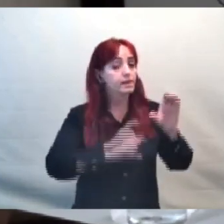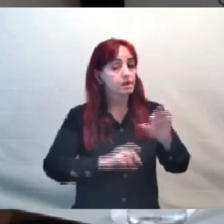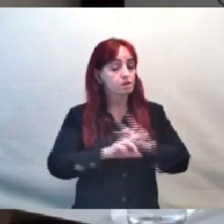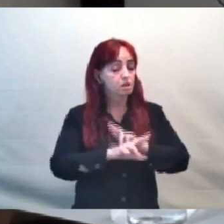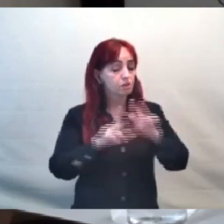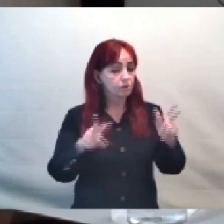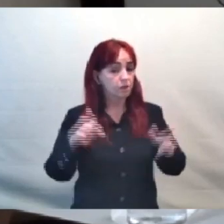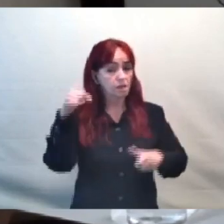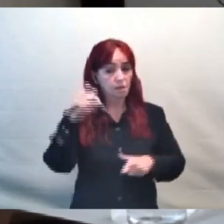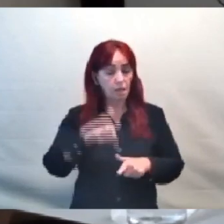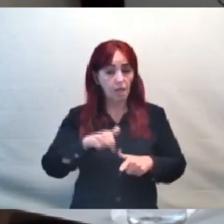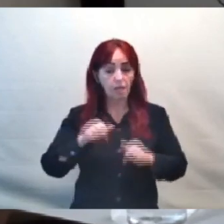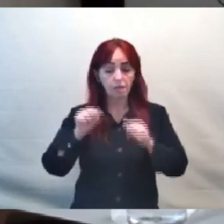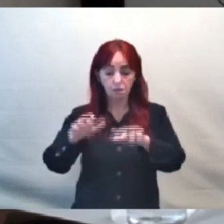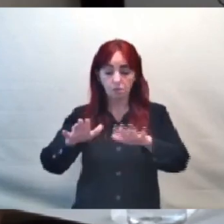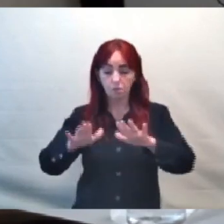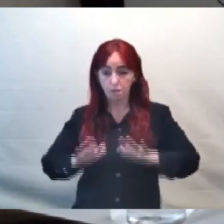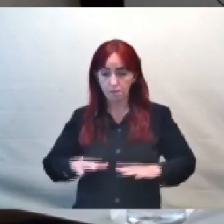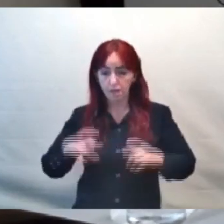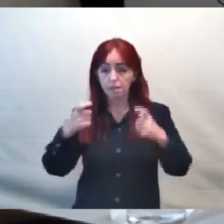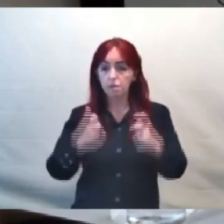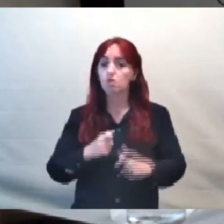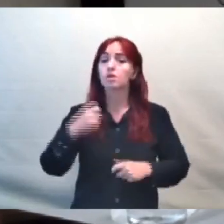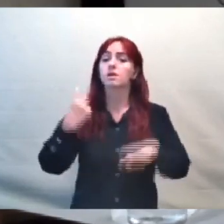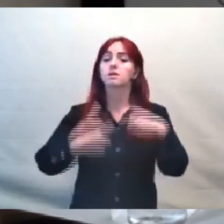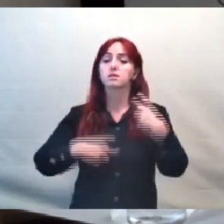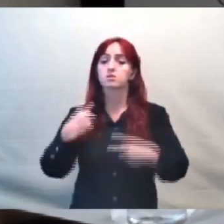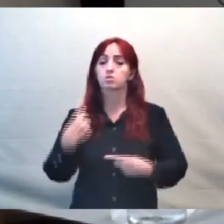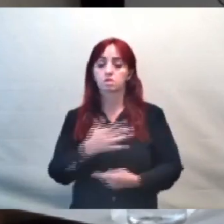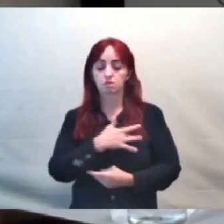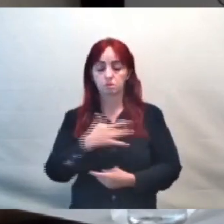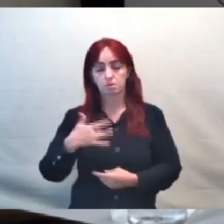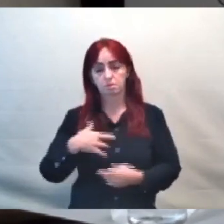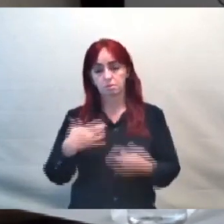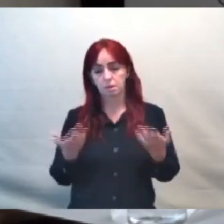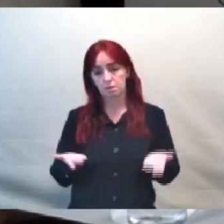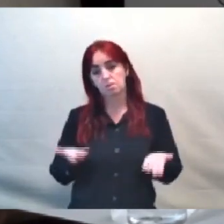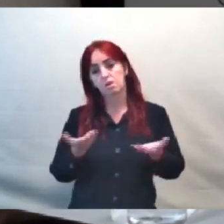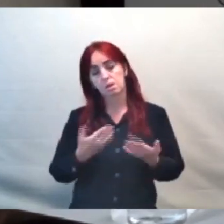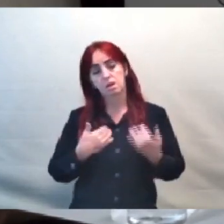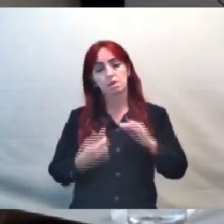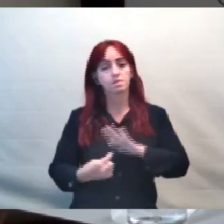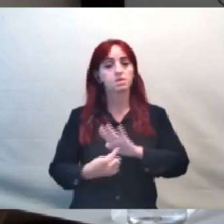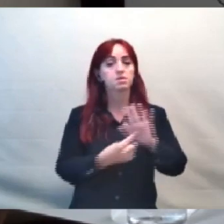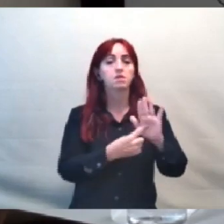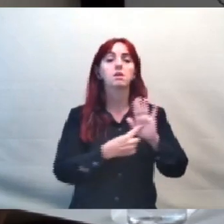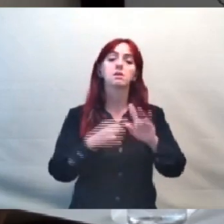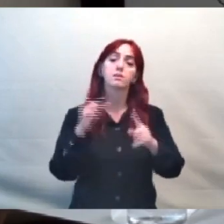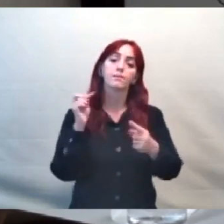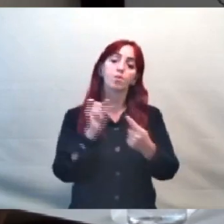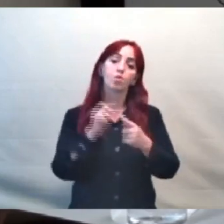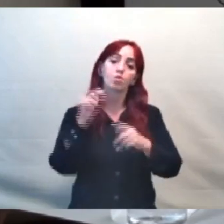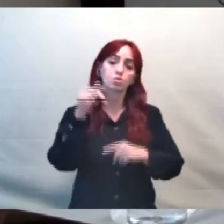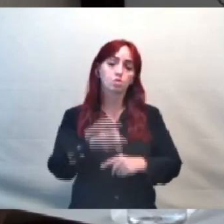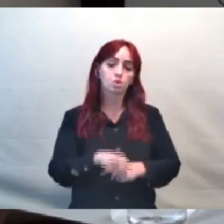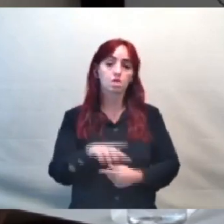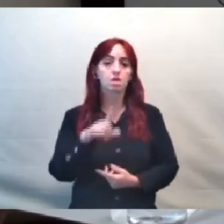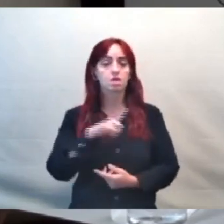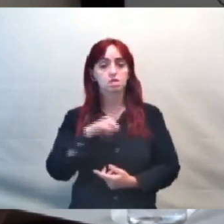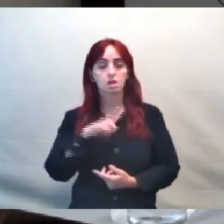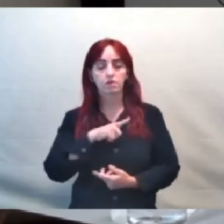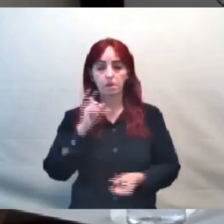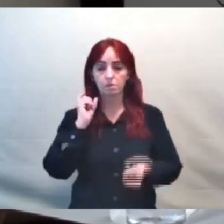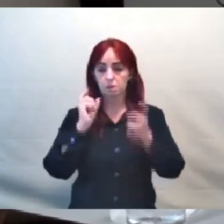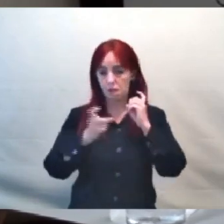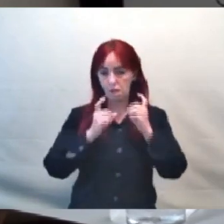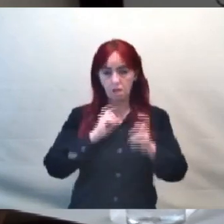discussão saudável. Então, quero deixar esse ponto aqui. Tivemos reuniões ordinárias